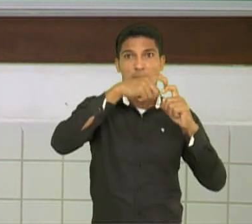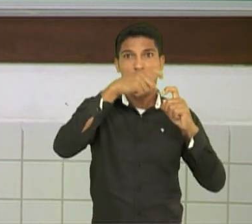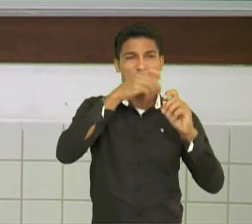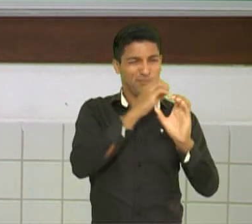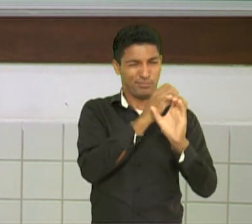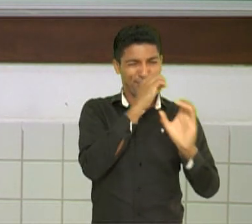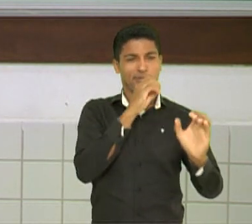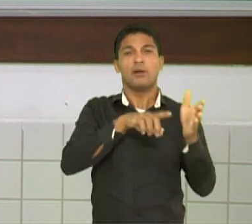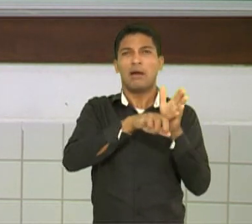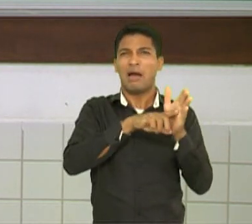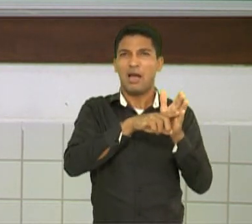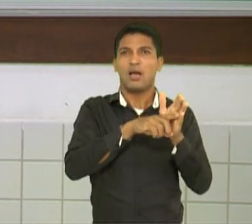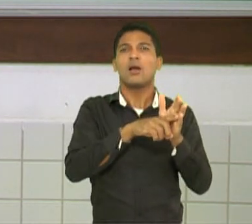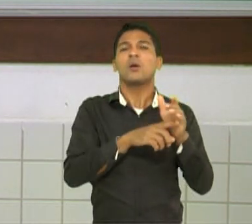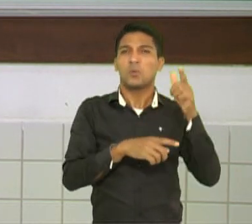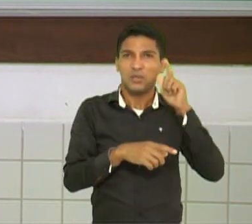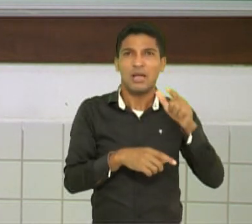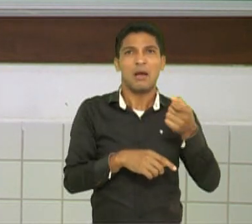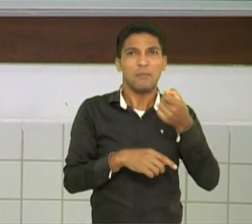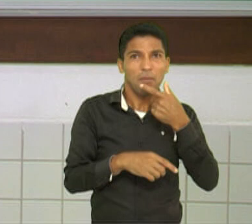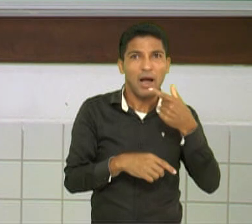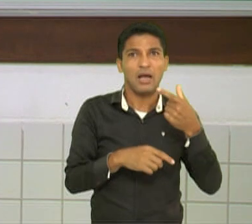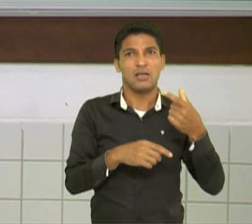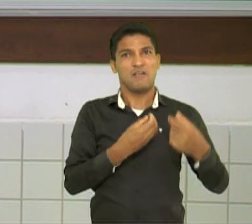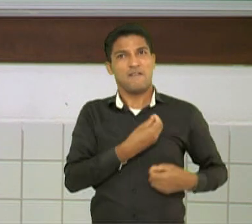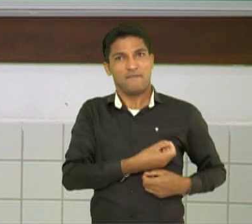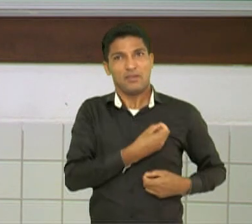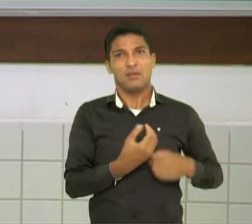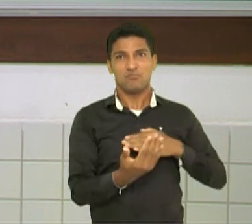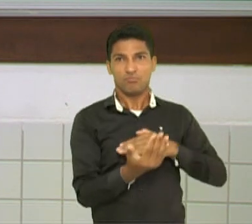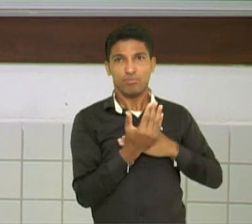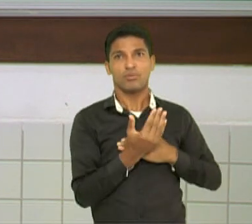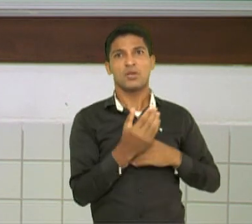aumentar a população, essa população vive cada vez mais